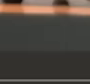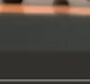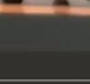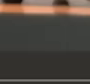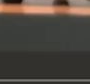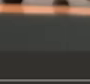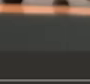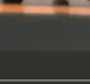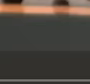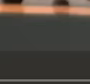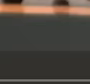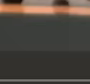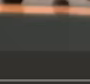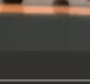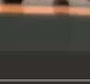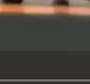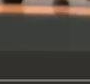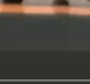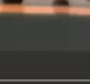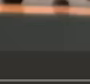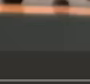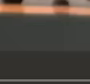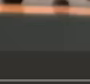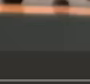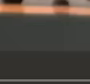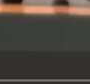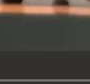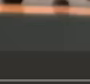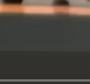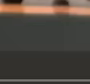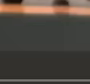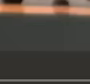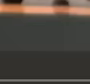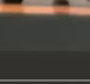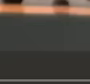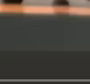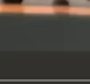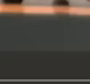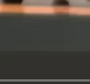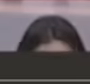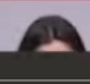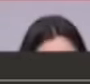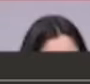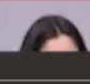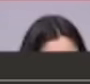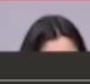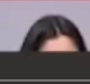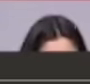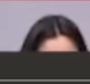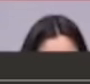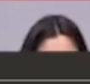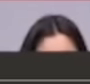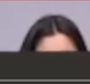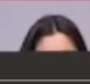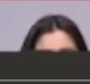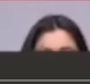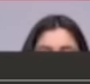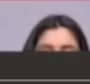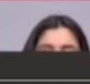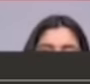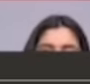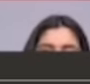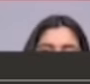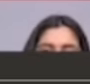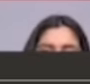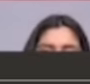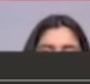ministro Gilmar Mendes afirmou a uma TV portuguesa em 18 de janeiro de 2023 não houve e